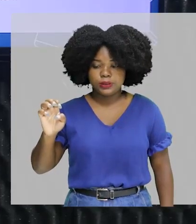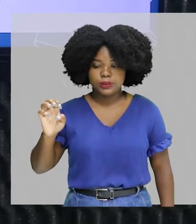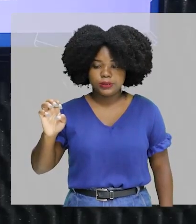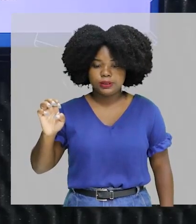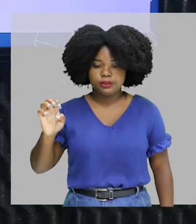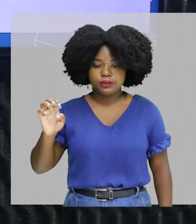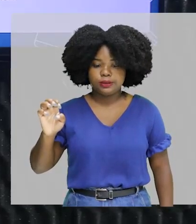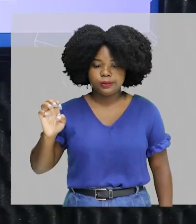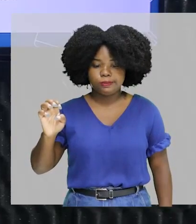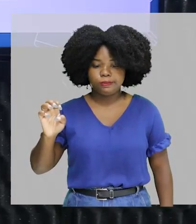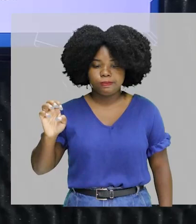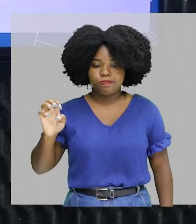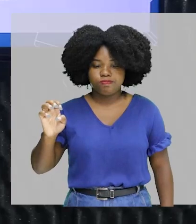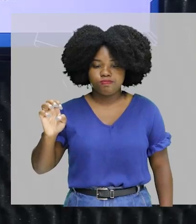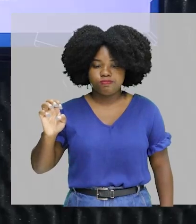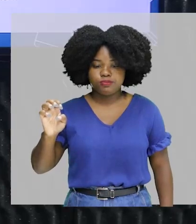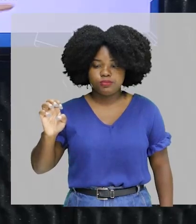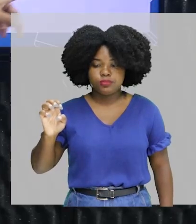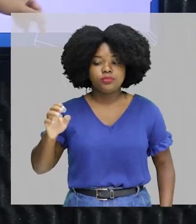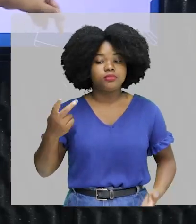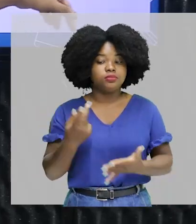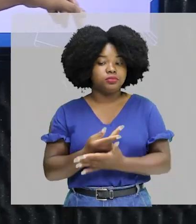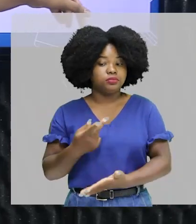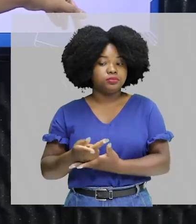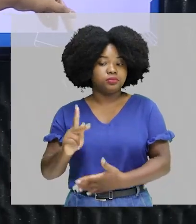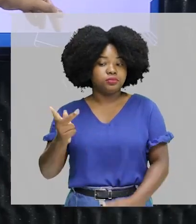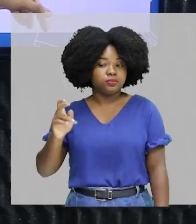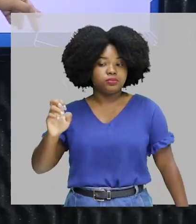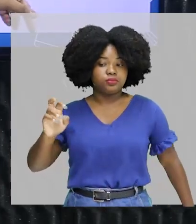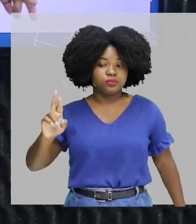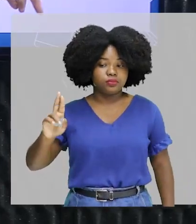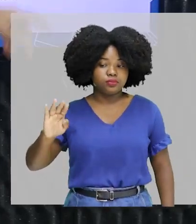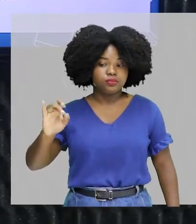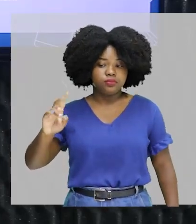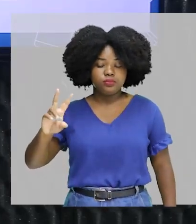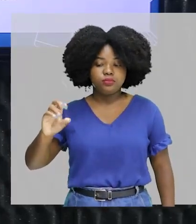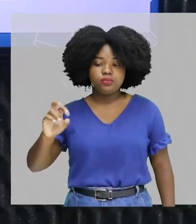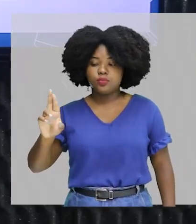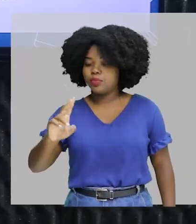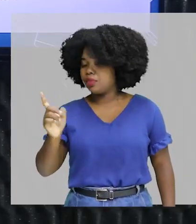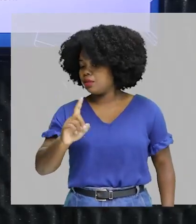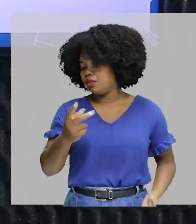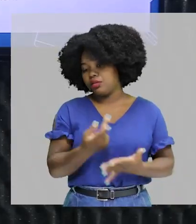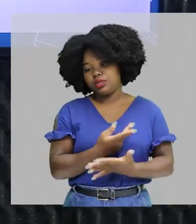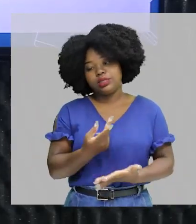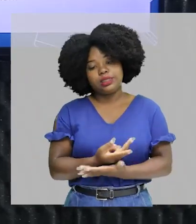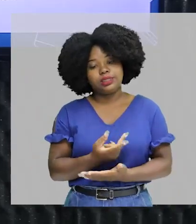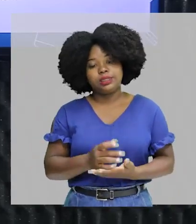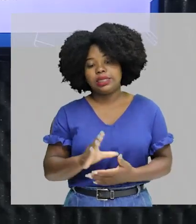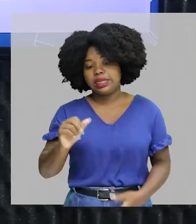estritamente herbívoros. É errado isso aqui, pessoal. Eles são animais carnívoros, né?